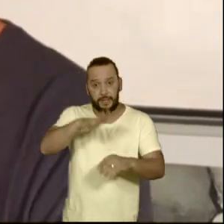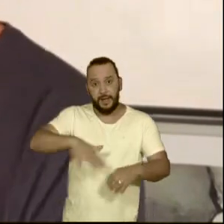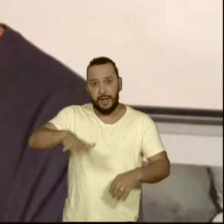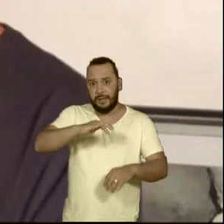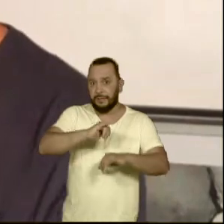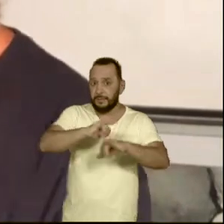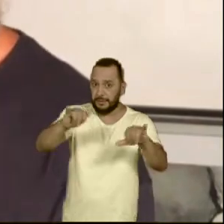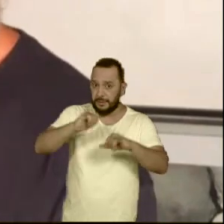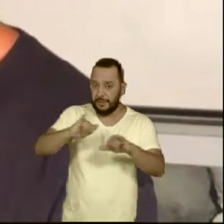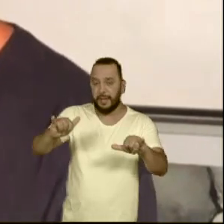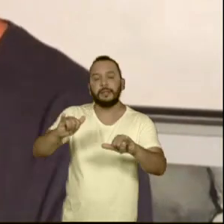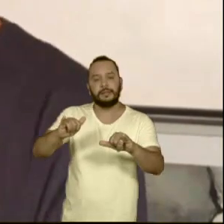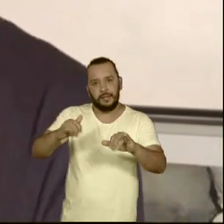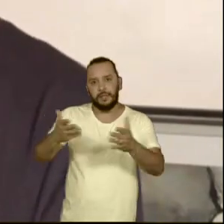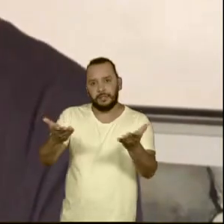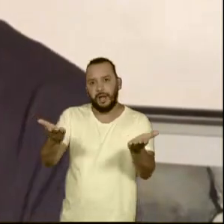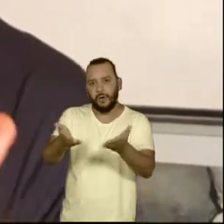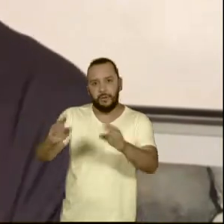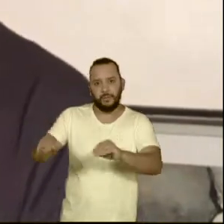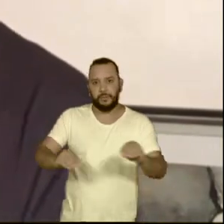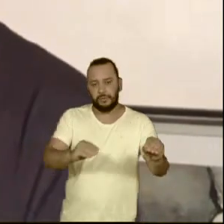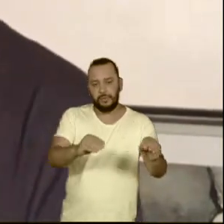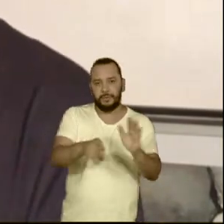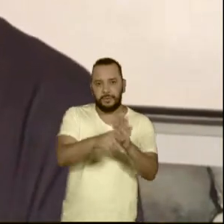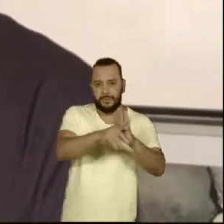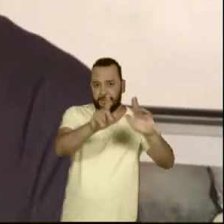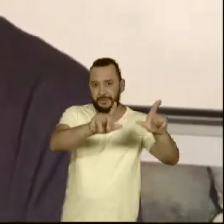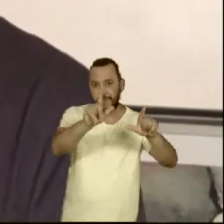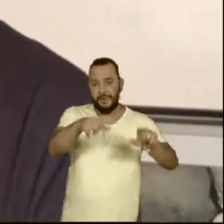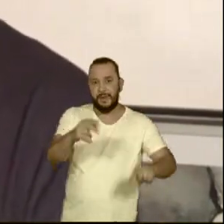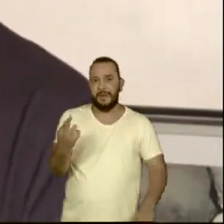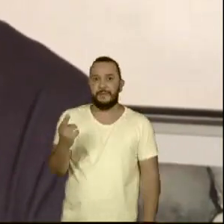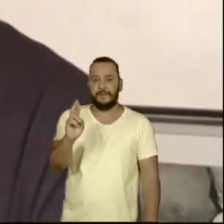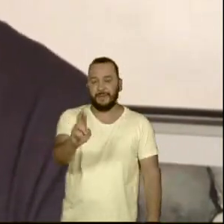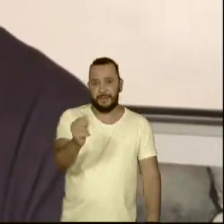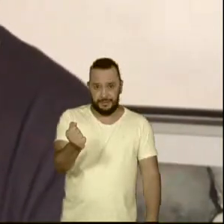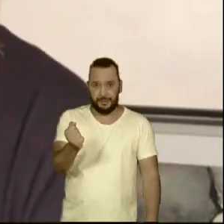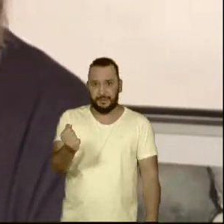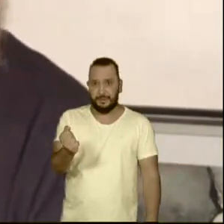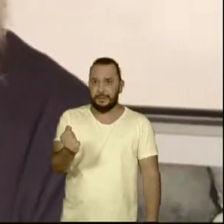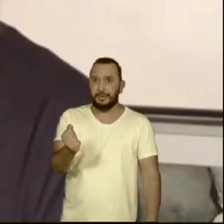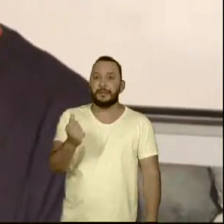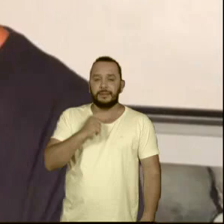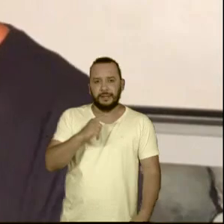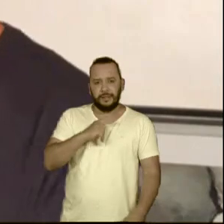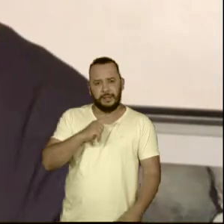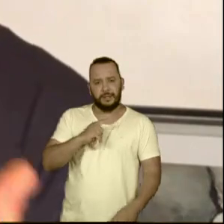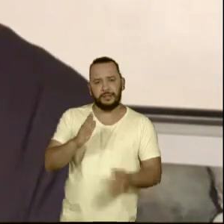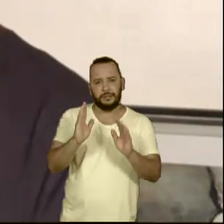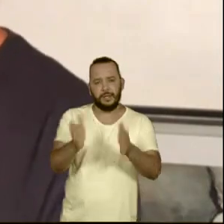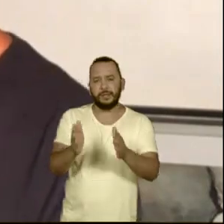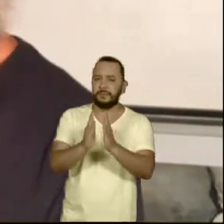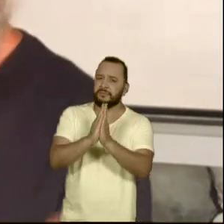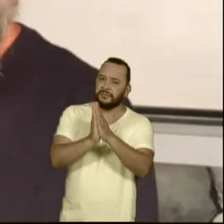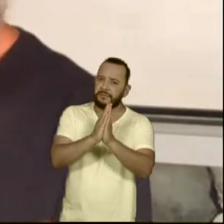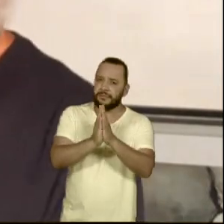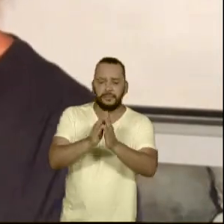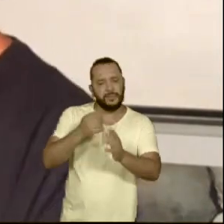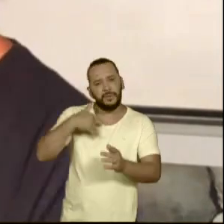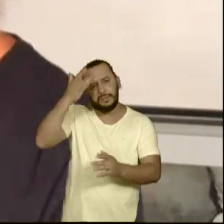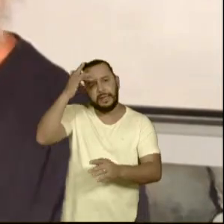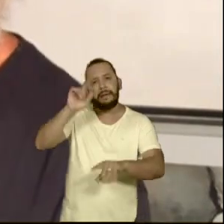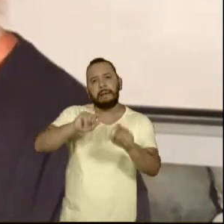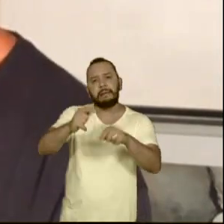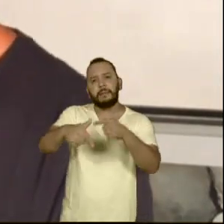migrou para TV, cinema, para tudo, é referência, velho. Então, você fala, vou fazer um programa de bonecos, eu não trabalho com bonecos, eu não sei quem